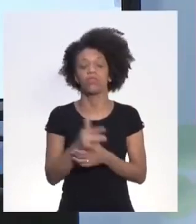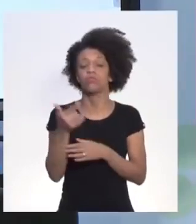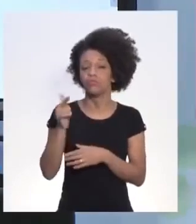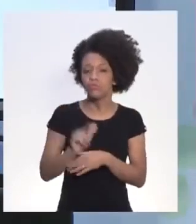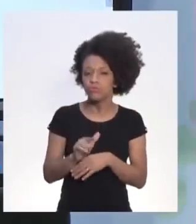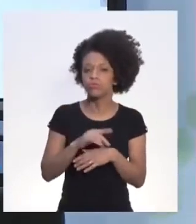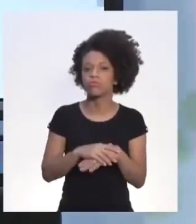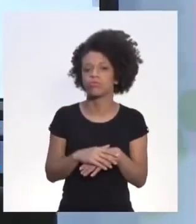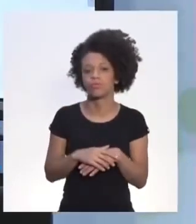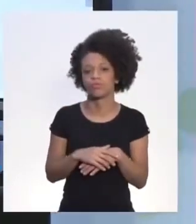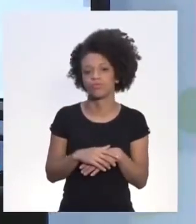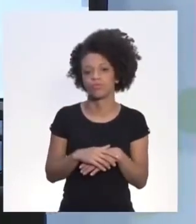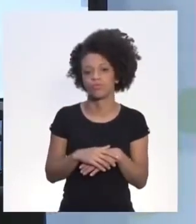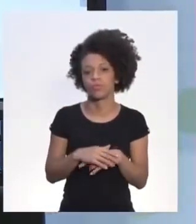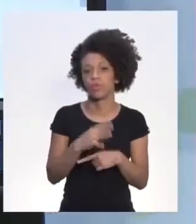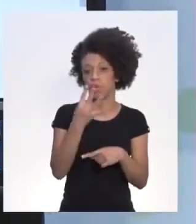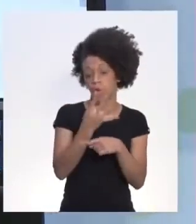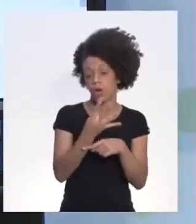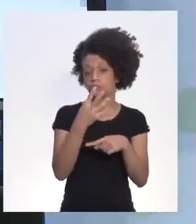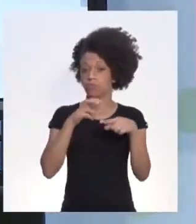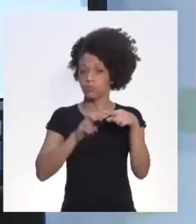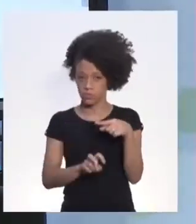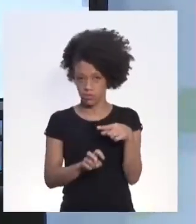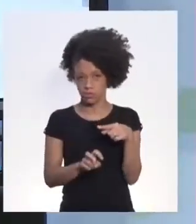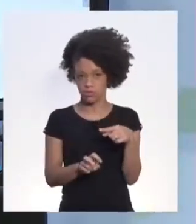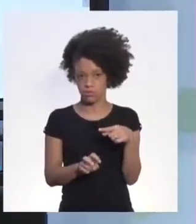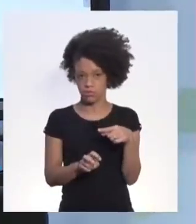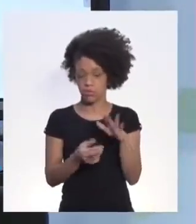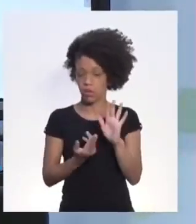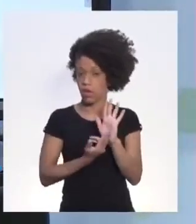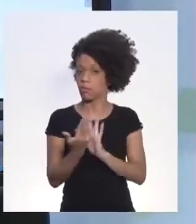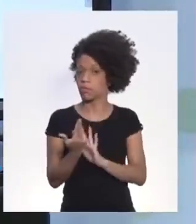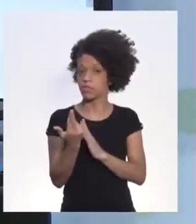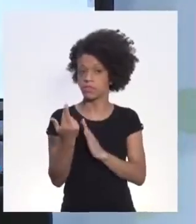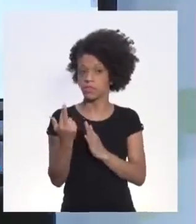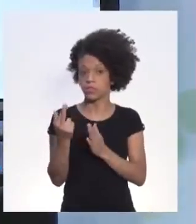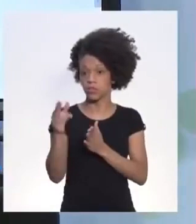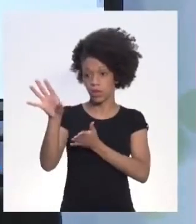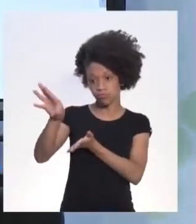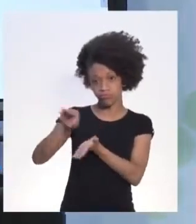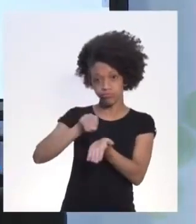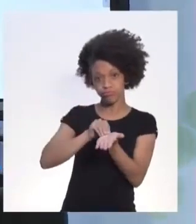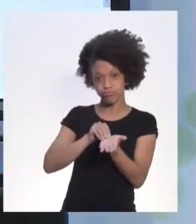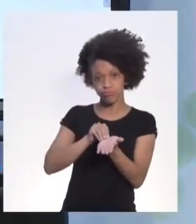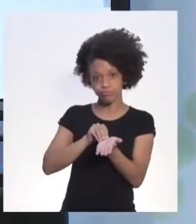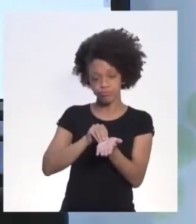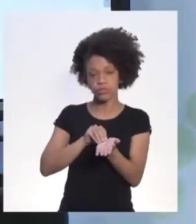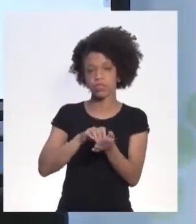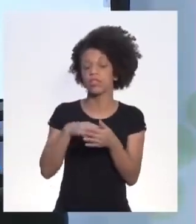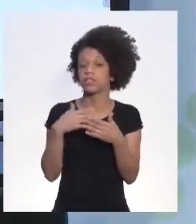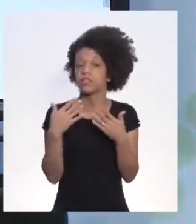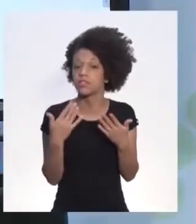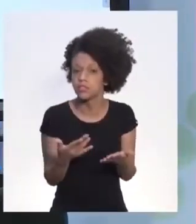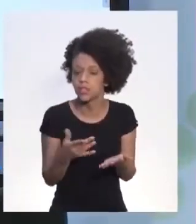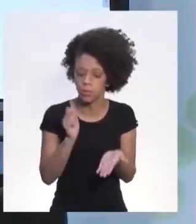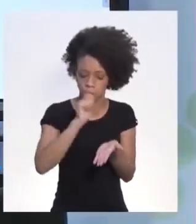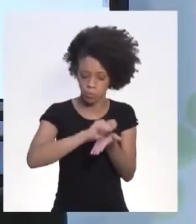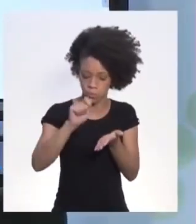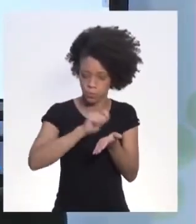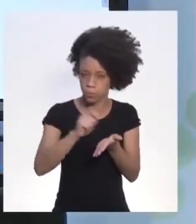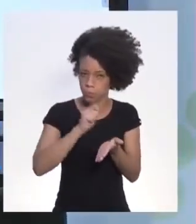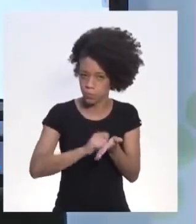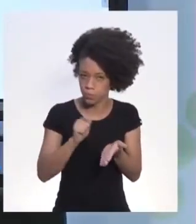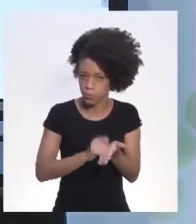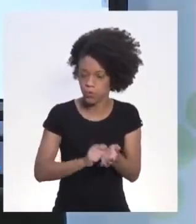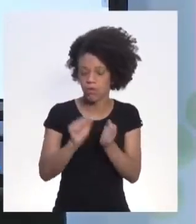aqui, ó, 4/5 e 4/5, eu estou representando a mesma coisa, tá? Então, deixa bem anotado isso,